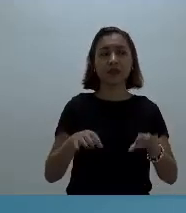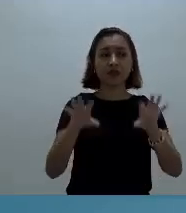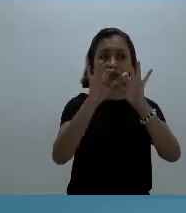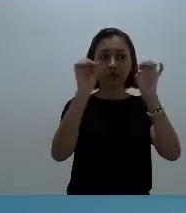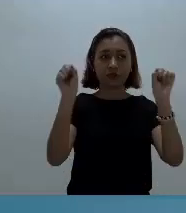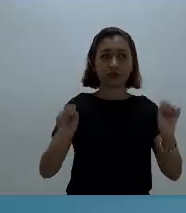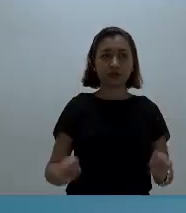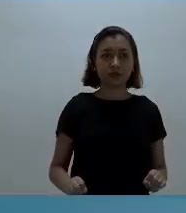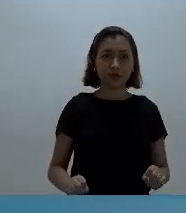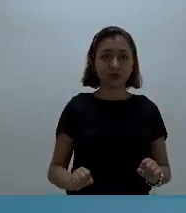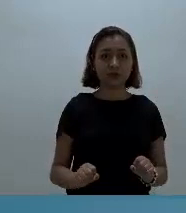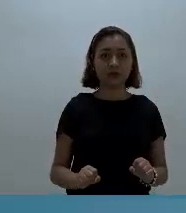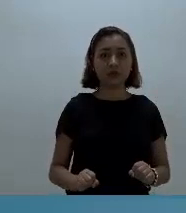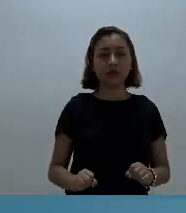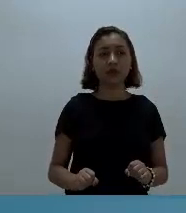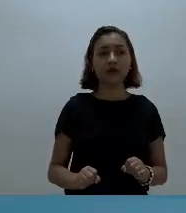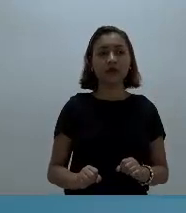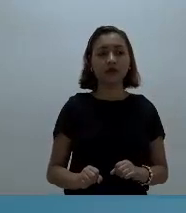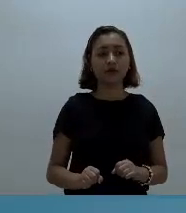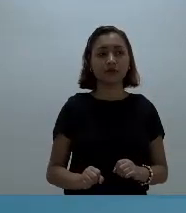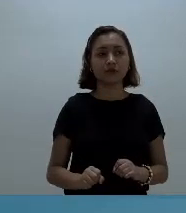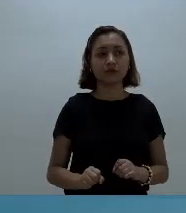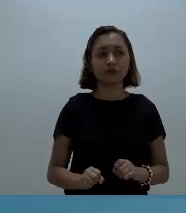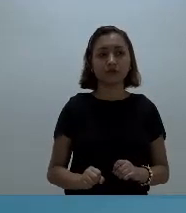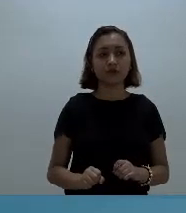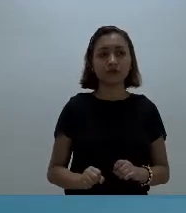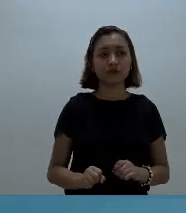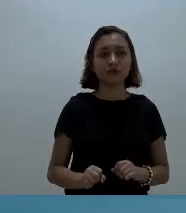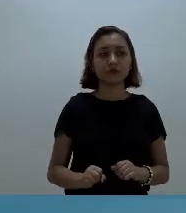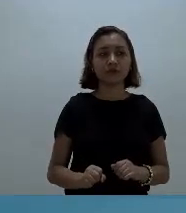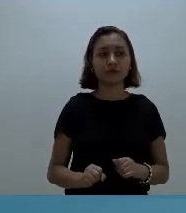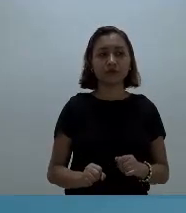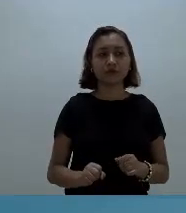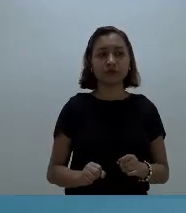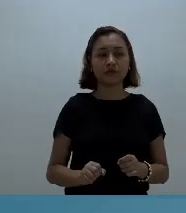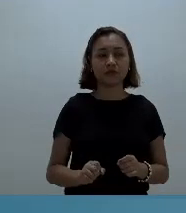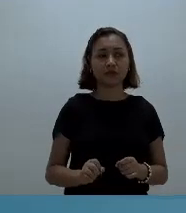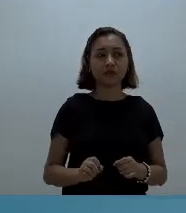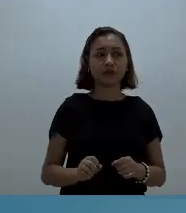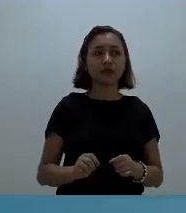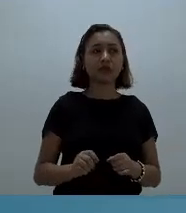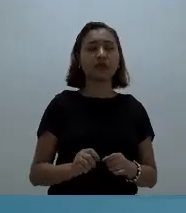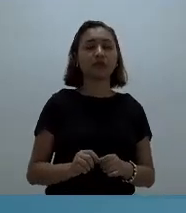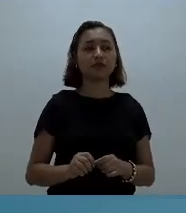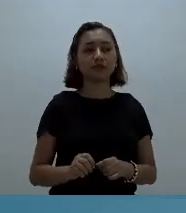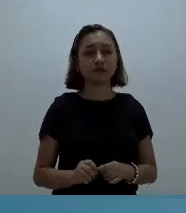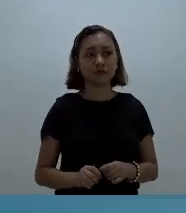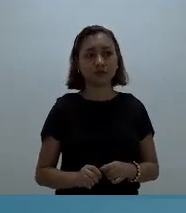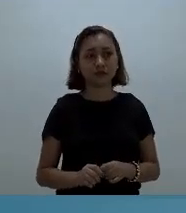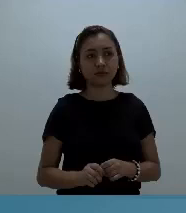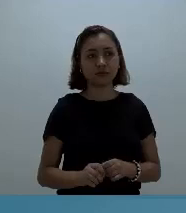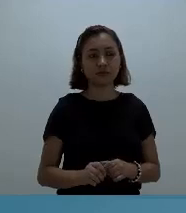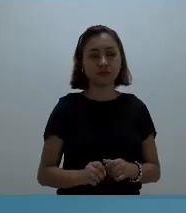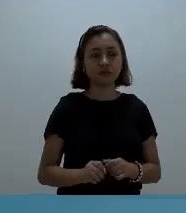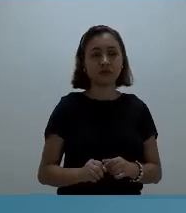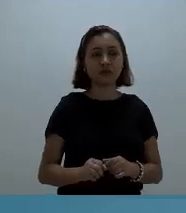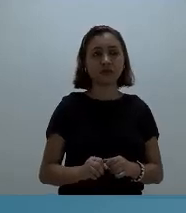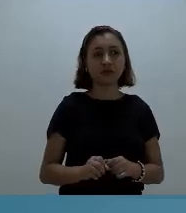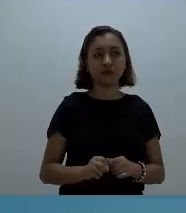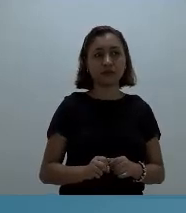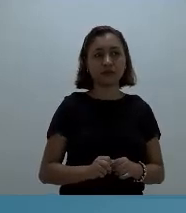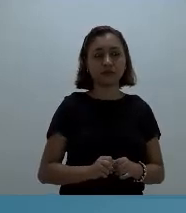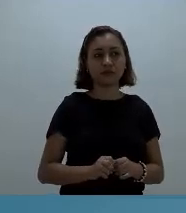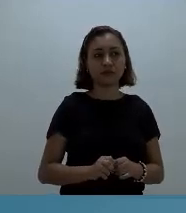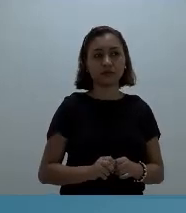Parágrafo 1, artigo 14 da Resolução número 75 de 2011. Ademais, sugere-se que a intimação acerca do ato processual em parte